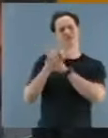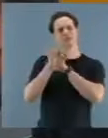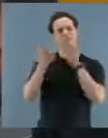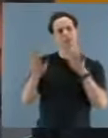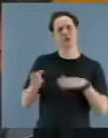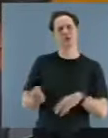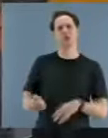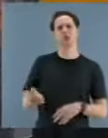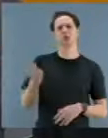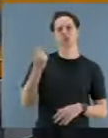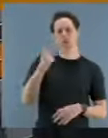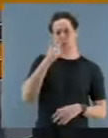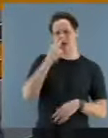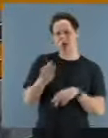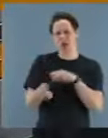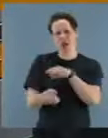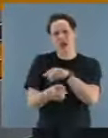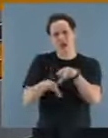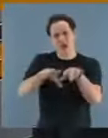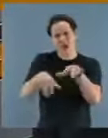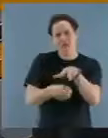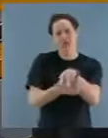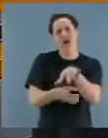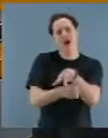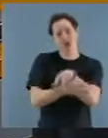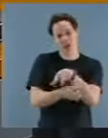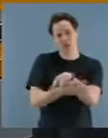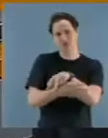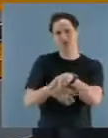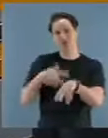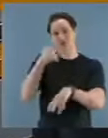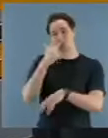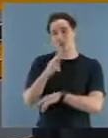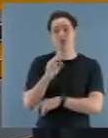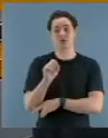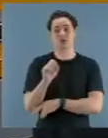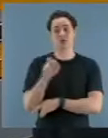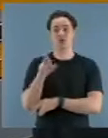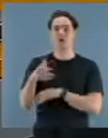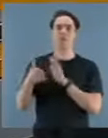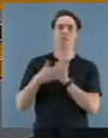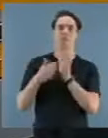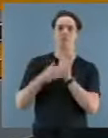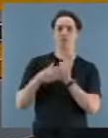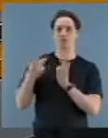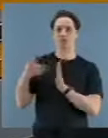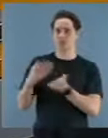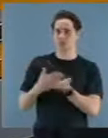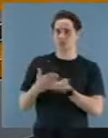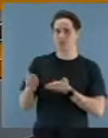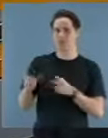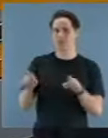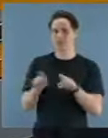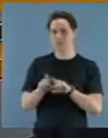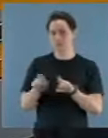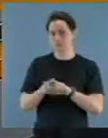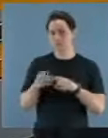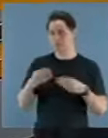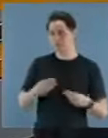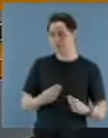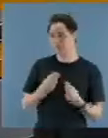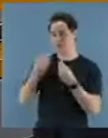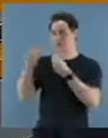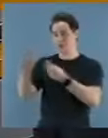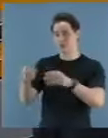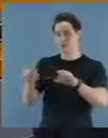atípica e com cara de lavagem de dinheiro, eu nem acho que foi iniciativa sua. Estou lhe dando aqui, inclusive, a